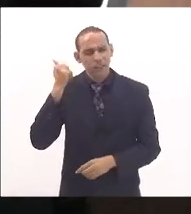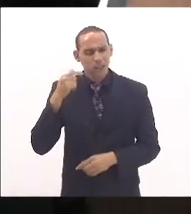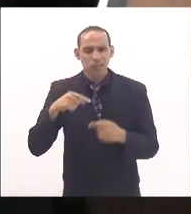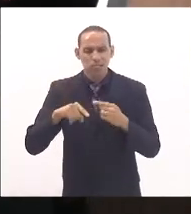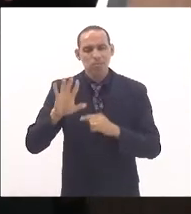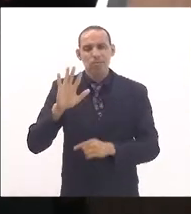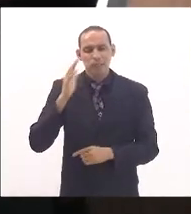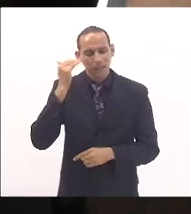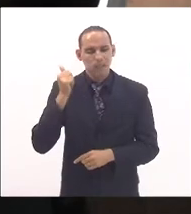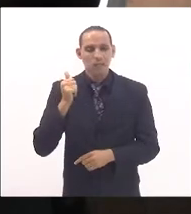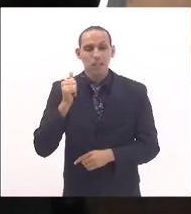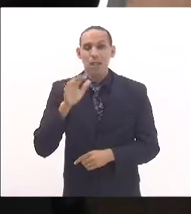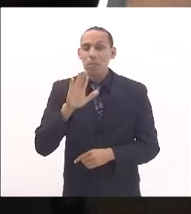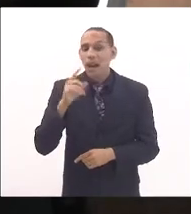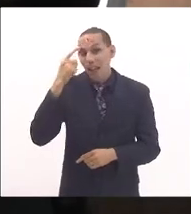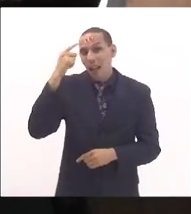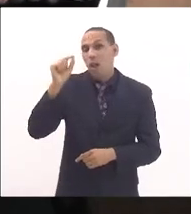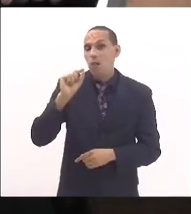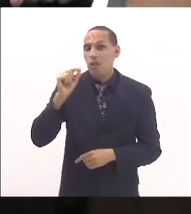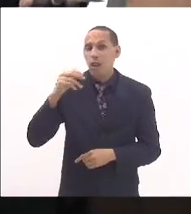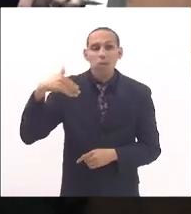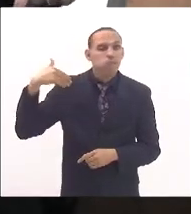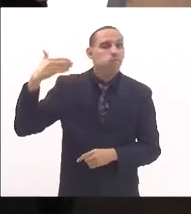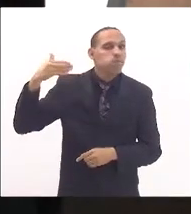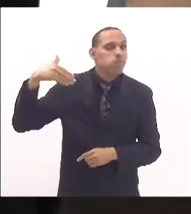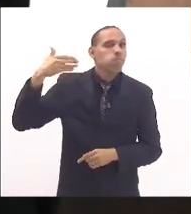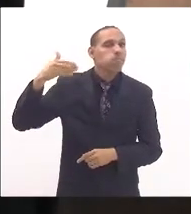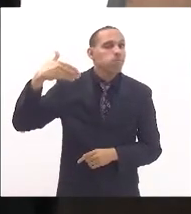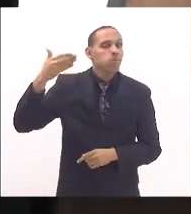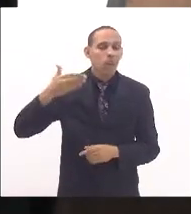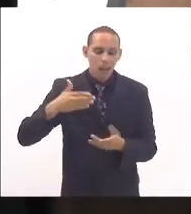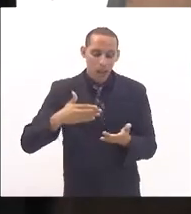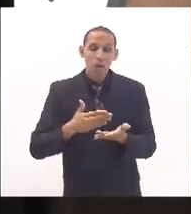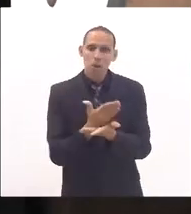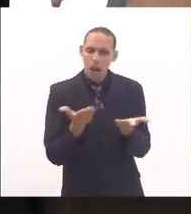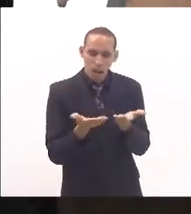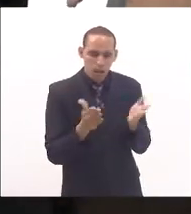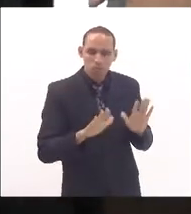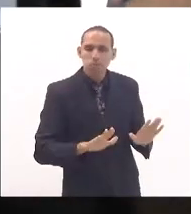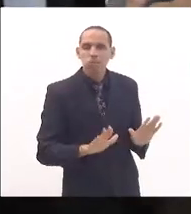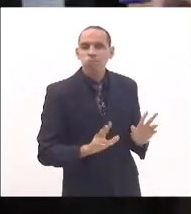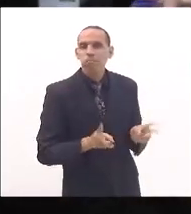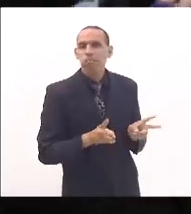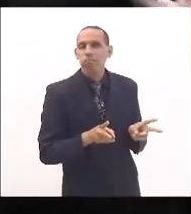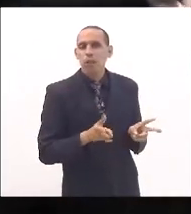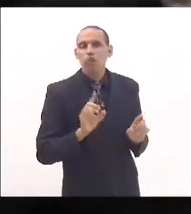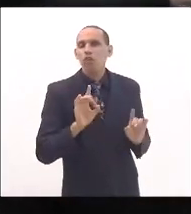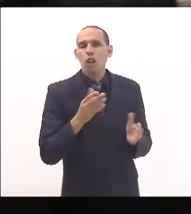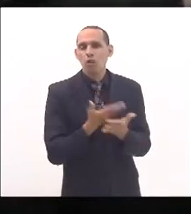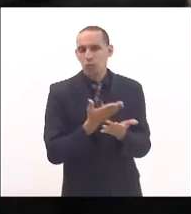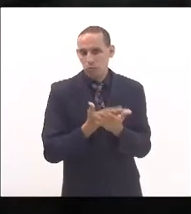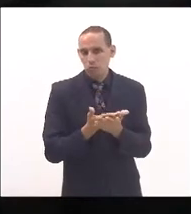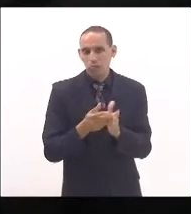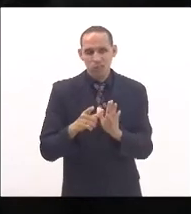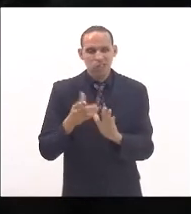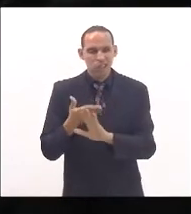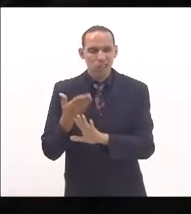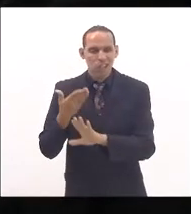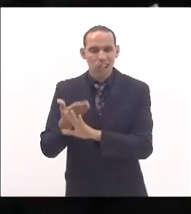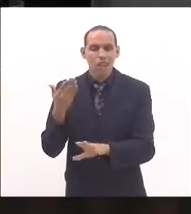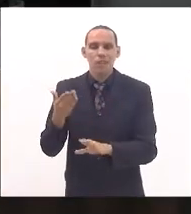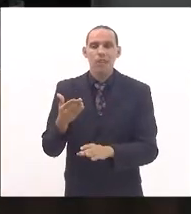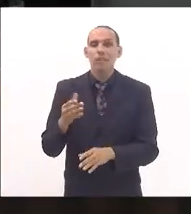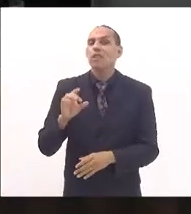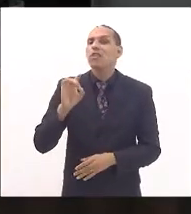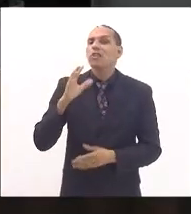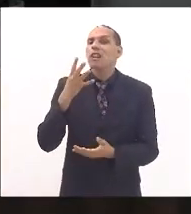Eu sei que não tem. A ideia é, mais adiante, aprovar como está, só com estudo prévio. E mais adiante... Mas só